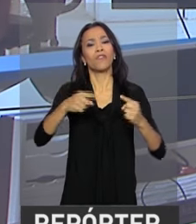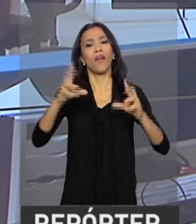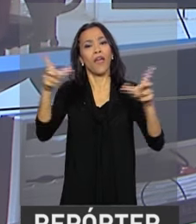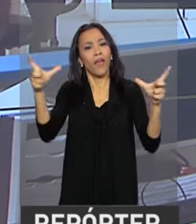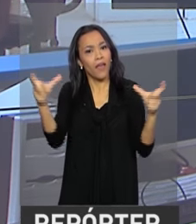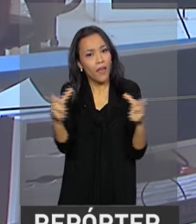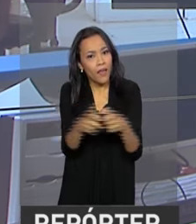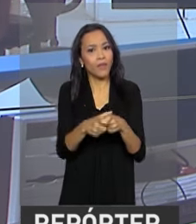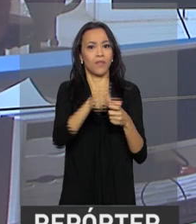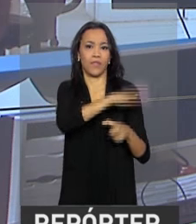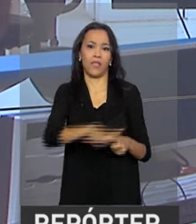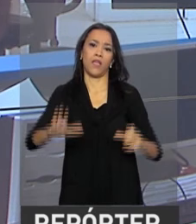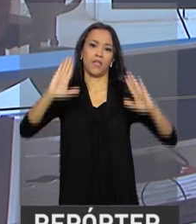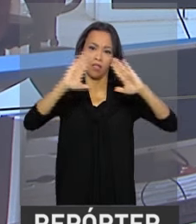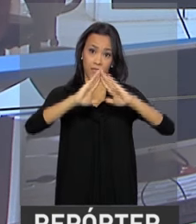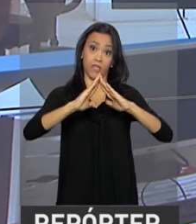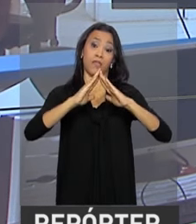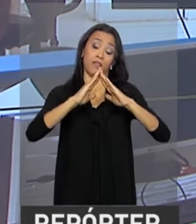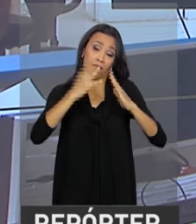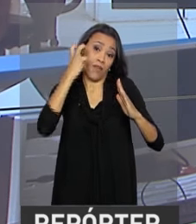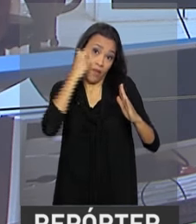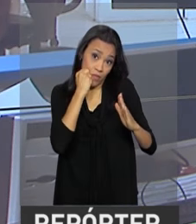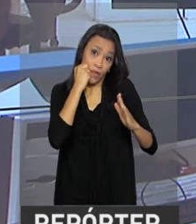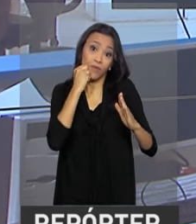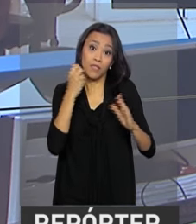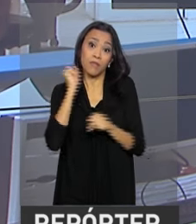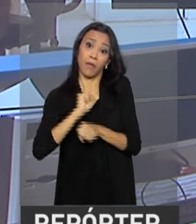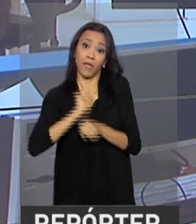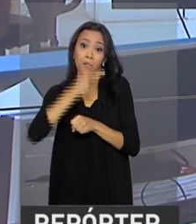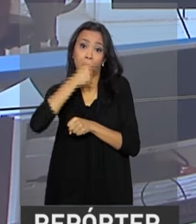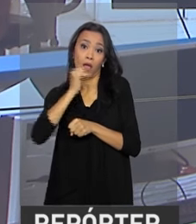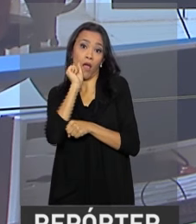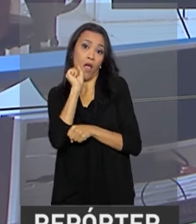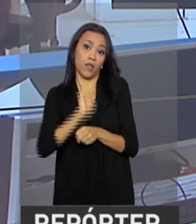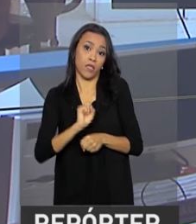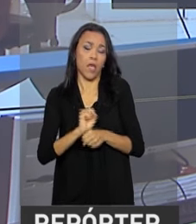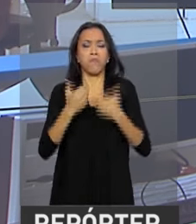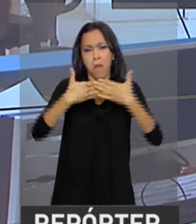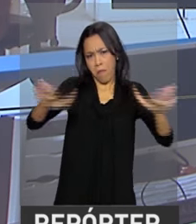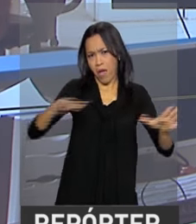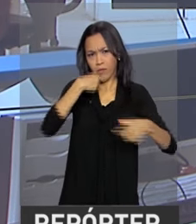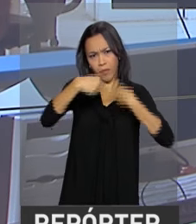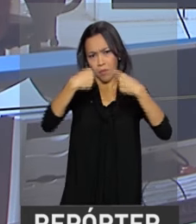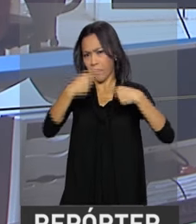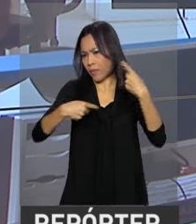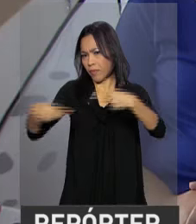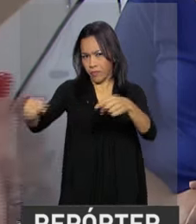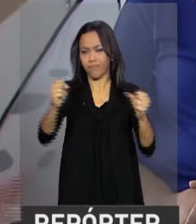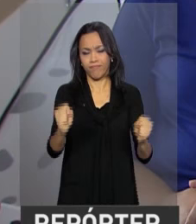à espera de pais adotivos. A população pode participar de um debate público sobre o assunto.